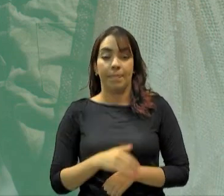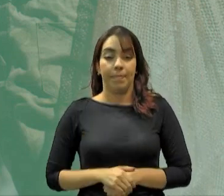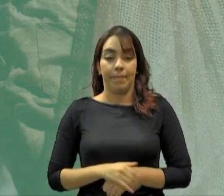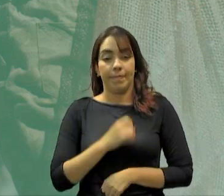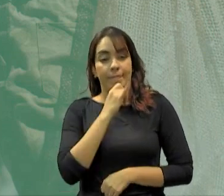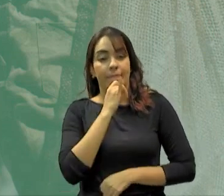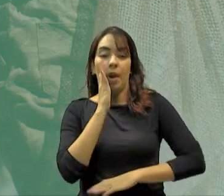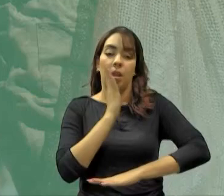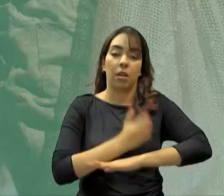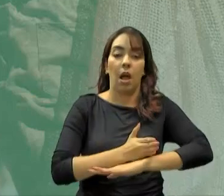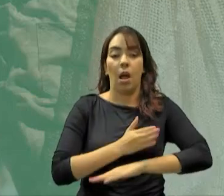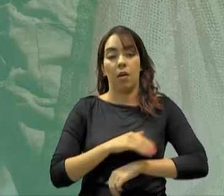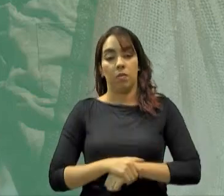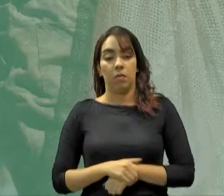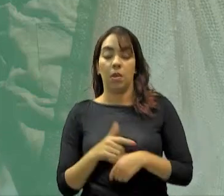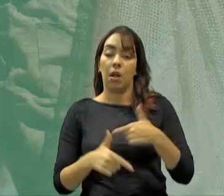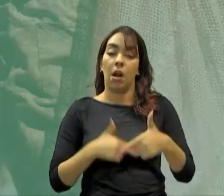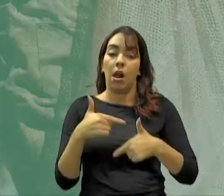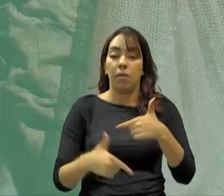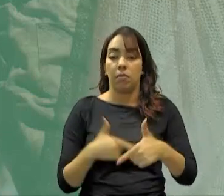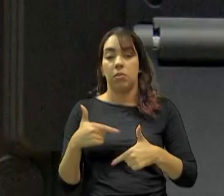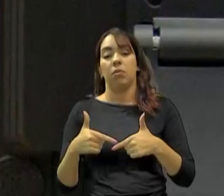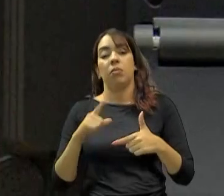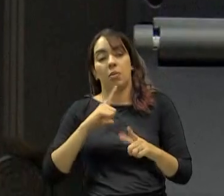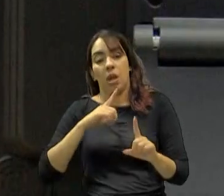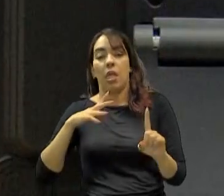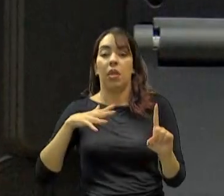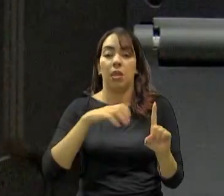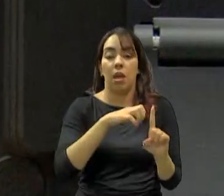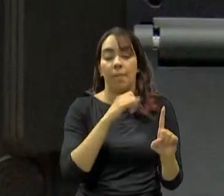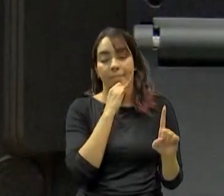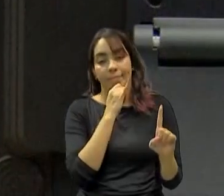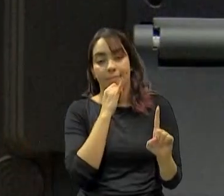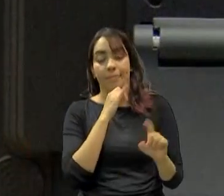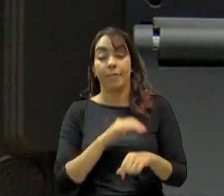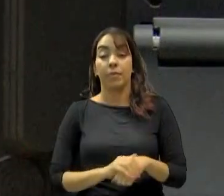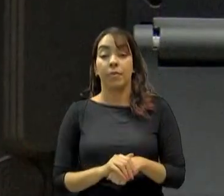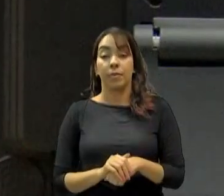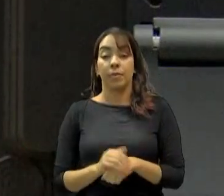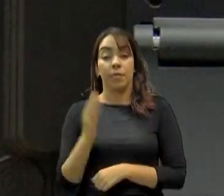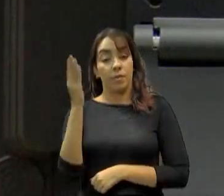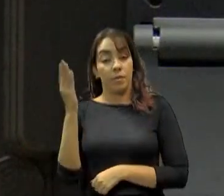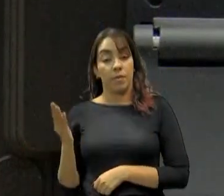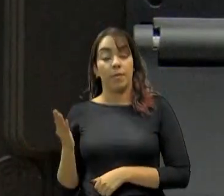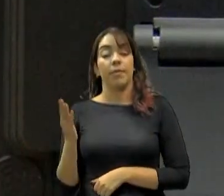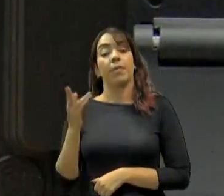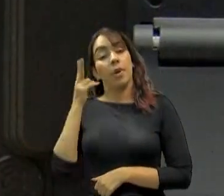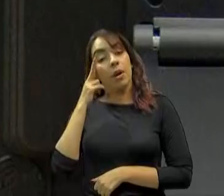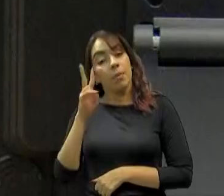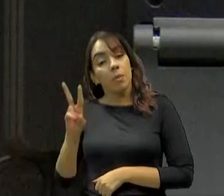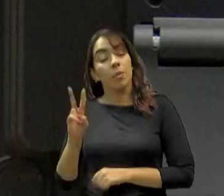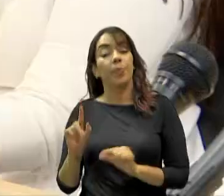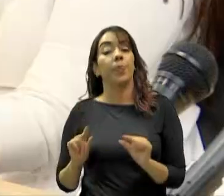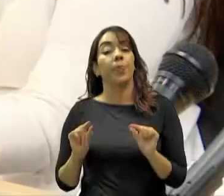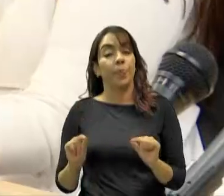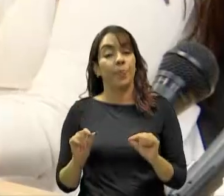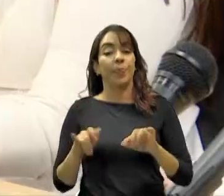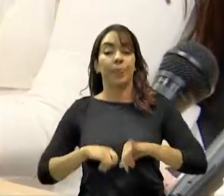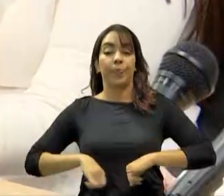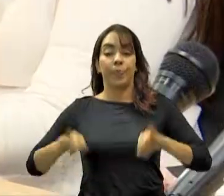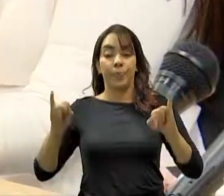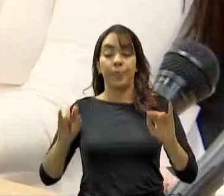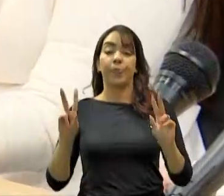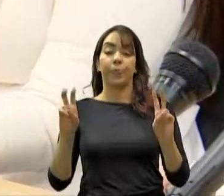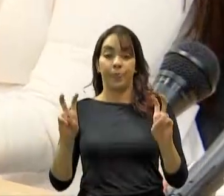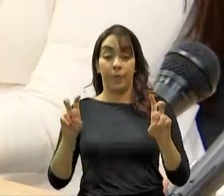foram 1242 acidentes Antônio de Oliveira Lima ainda lembrou que é preciso avançar na implementação